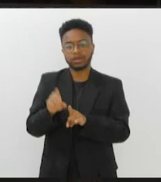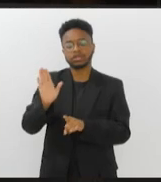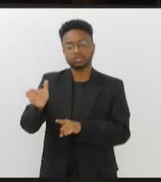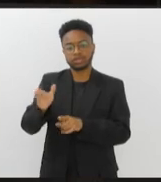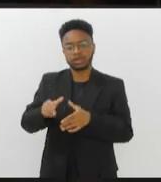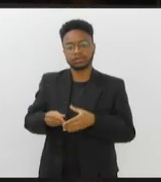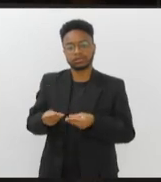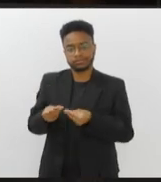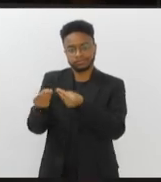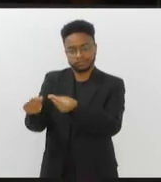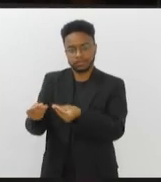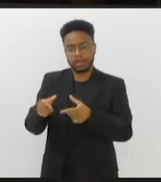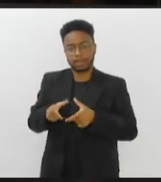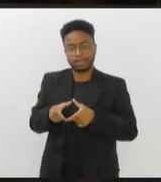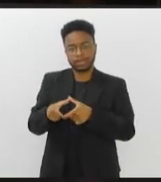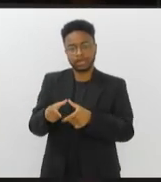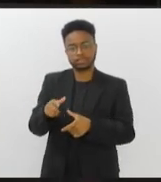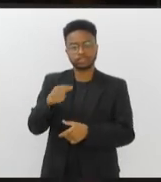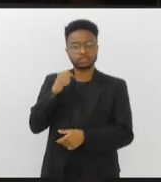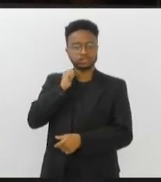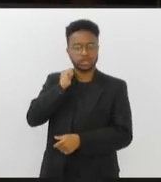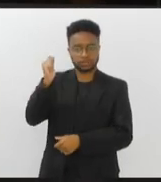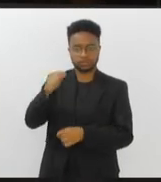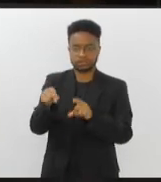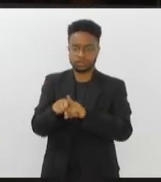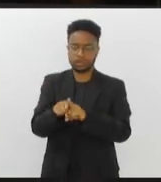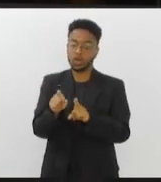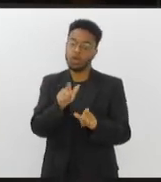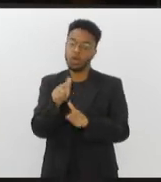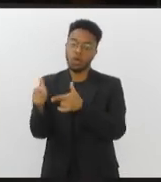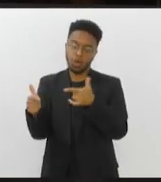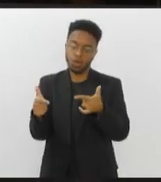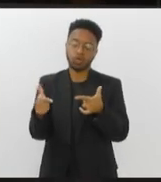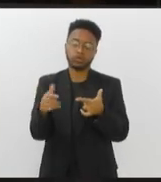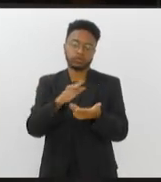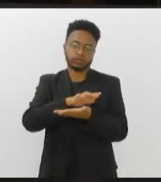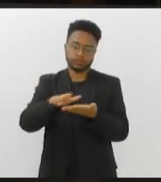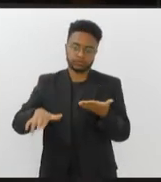medalha Tiradentes também. E todos os outros. Aqui são